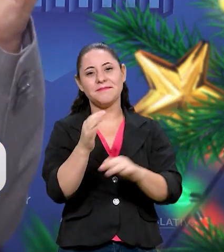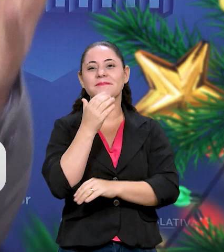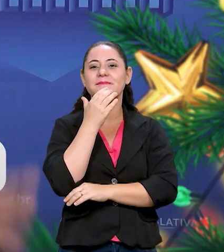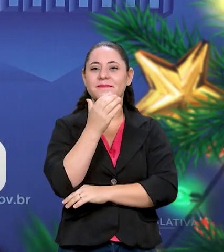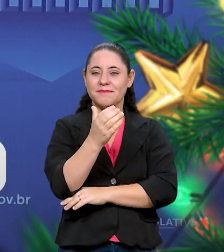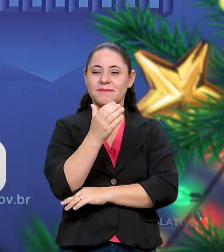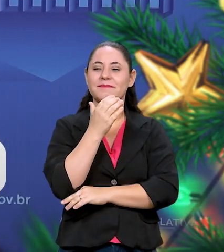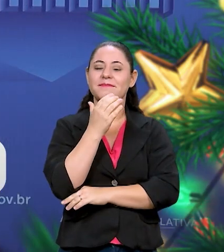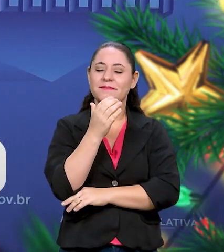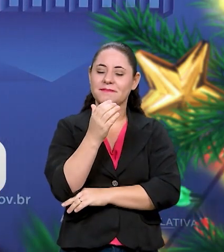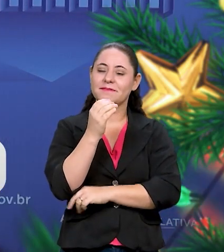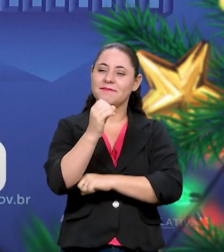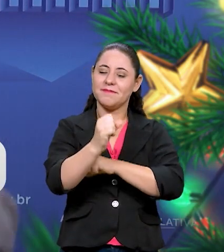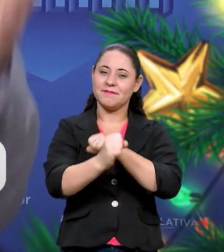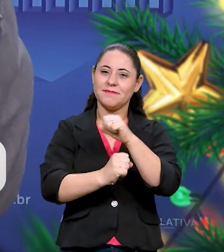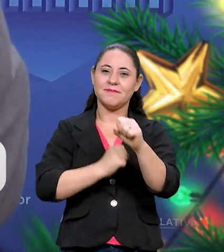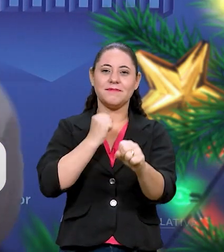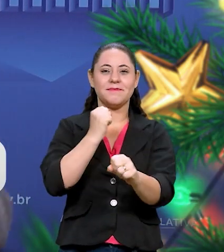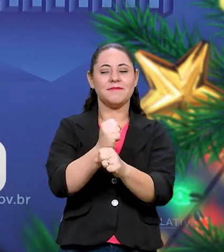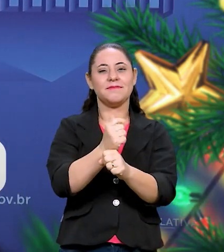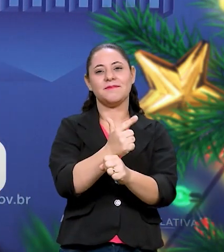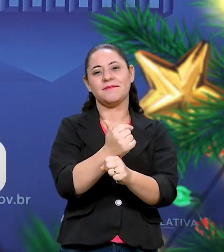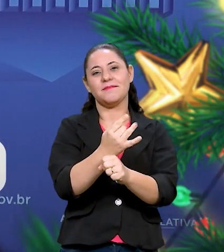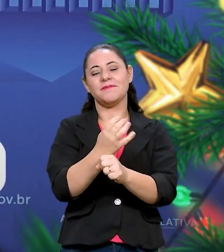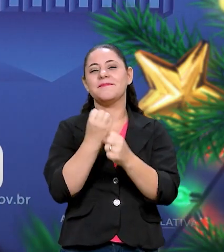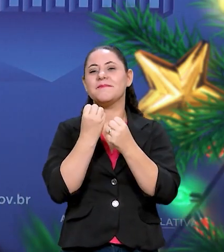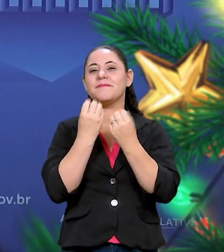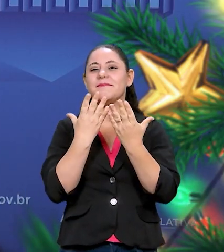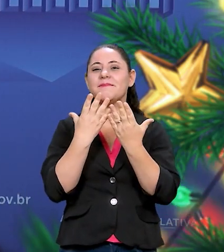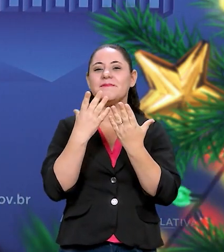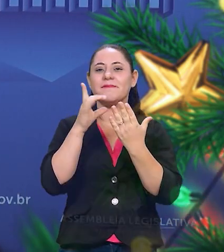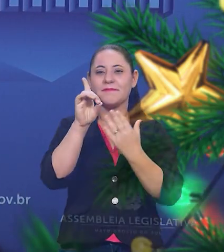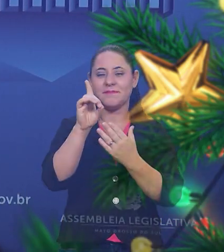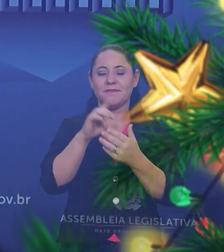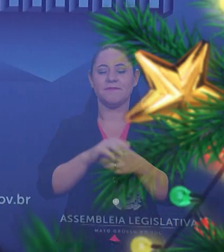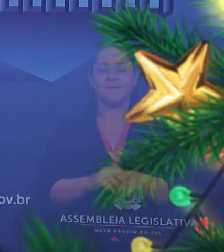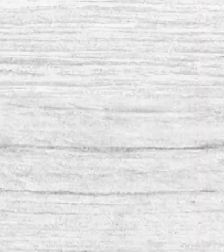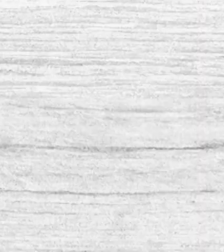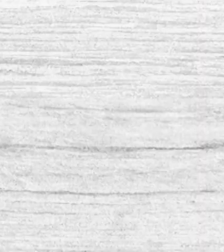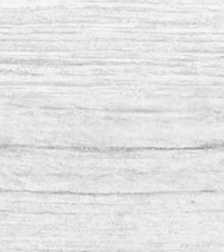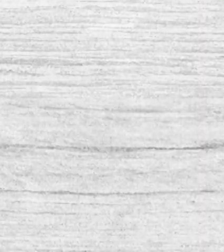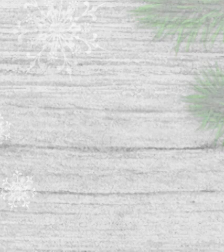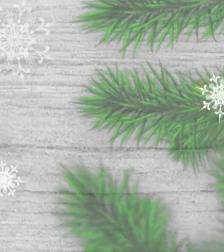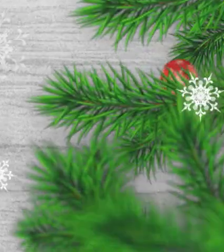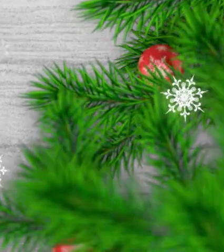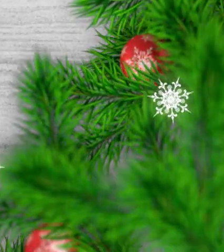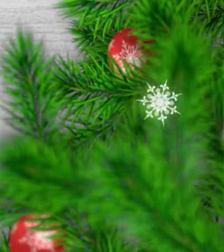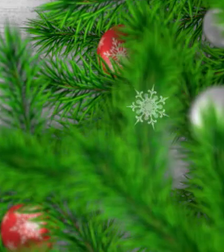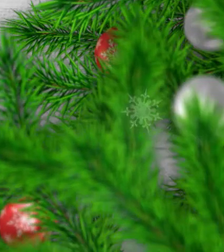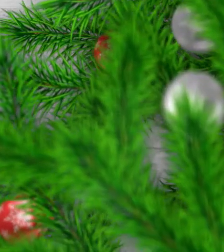Um feliz Natal e um próspero 2024. Fiquem com Deus.